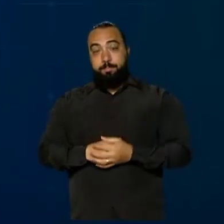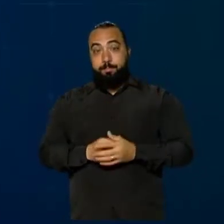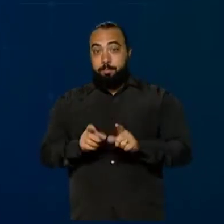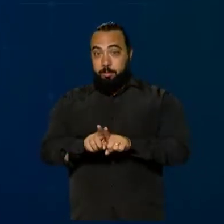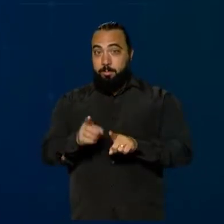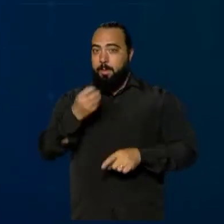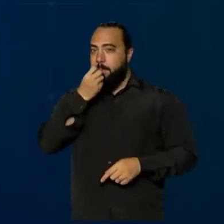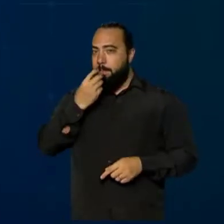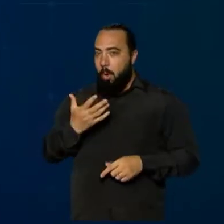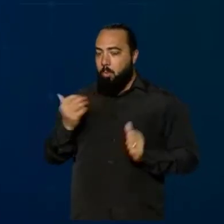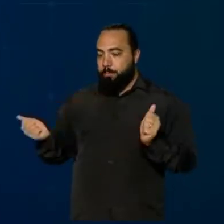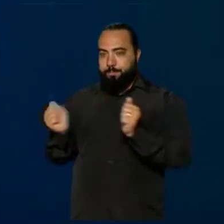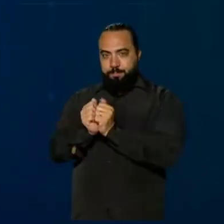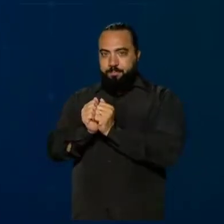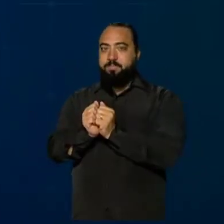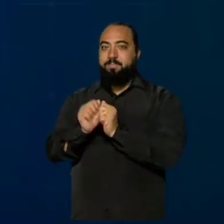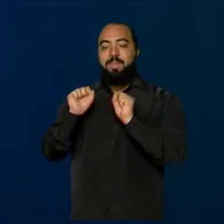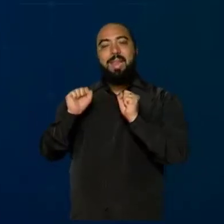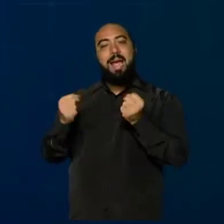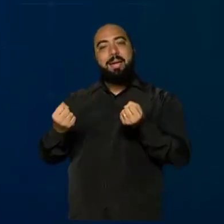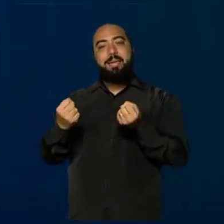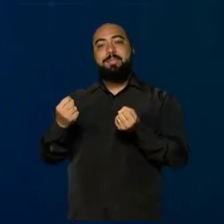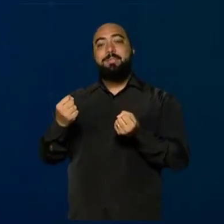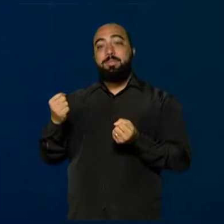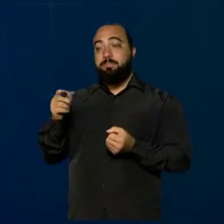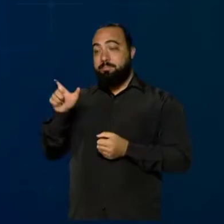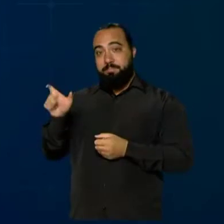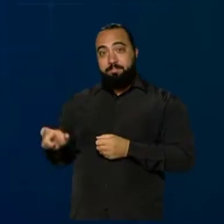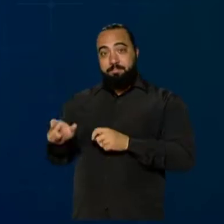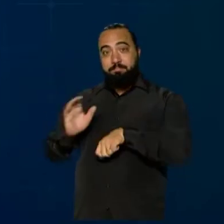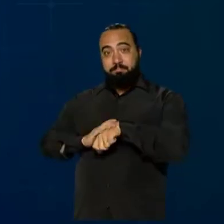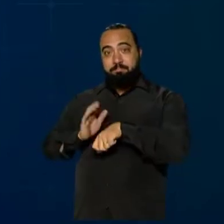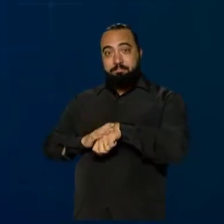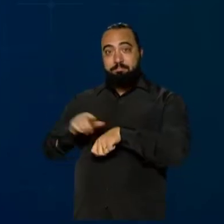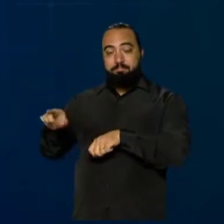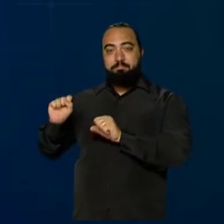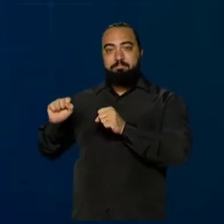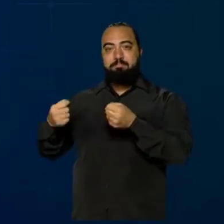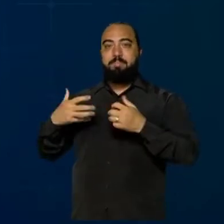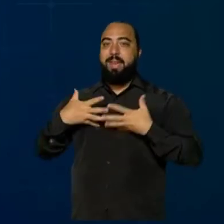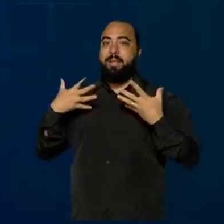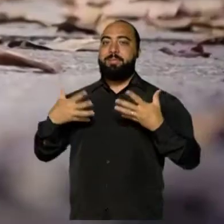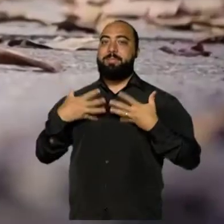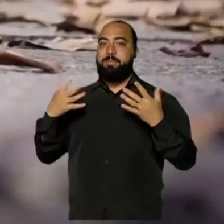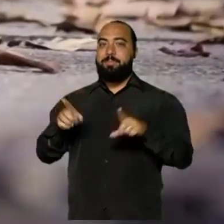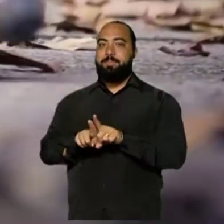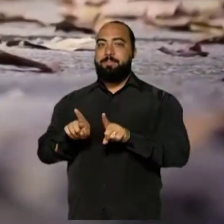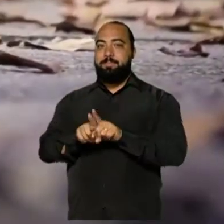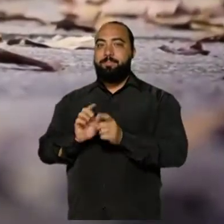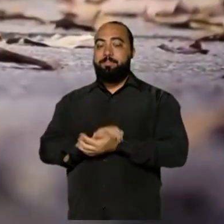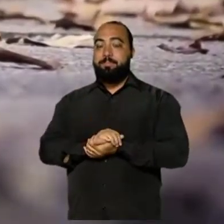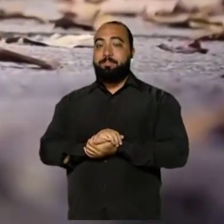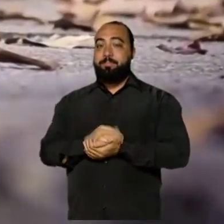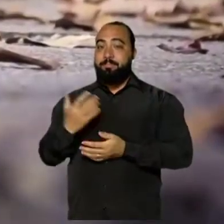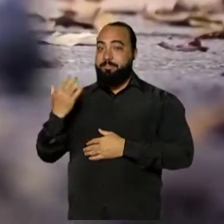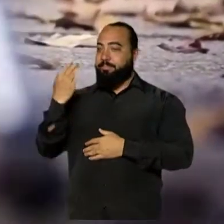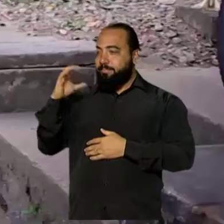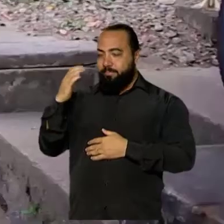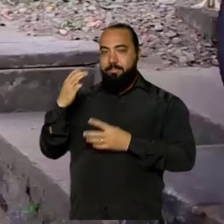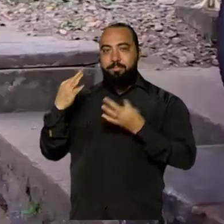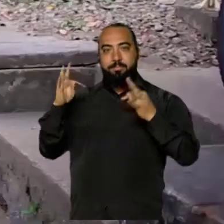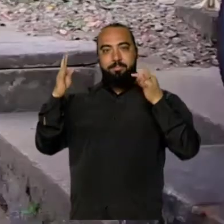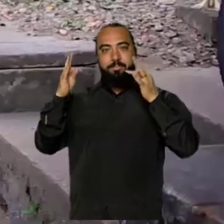de bom companheiro, garantindo ao seu tutor autonomia e autoestima. E a ciência e